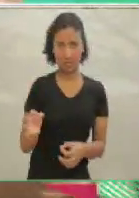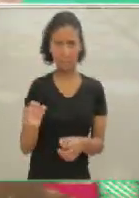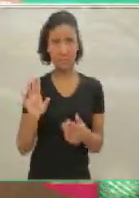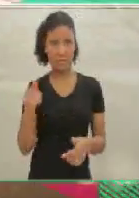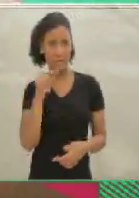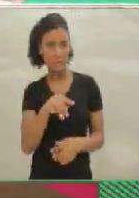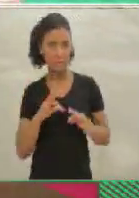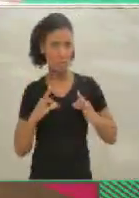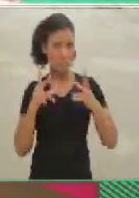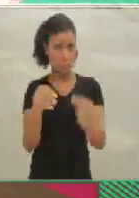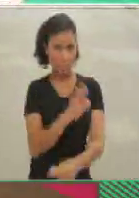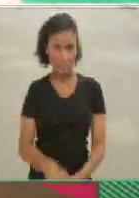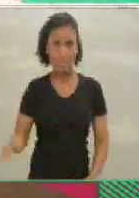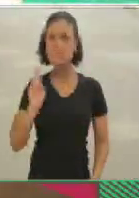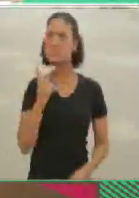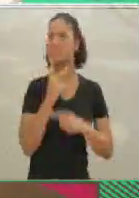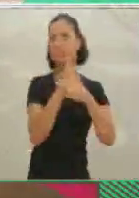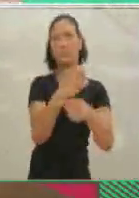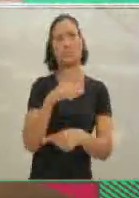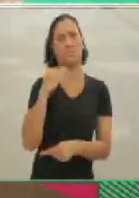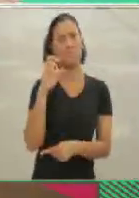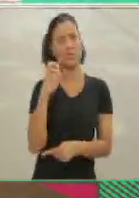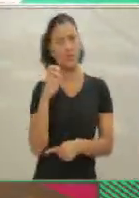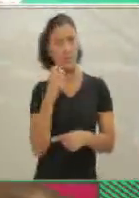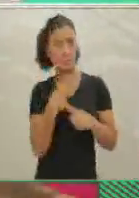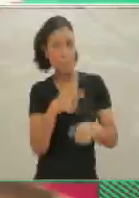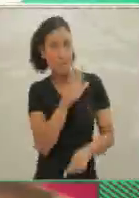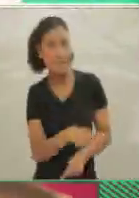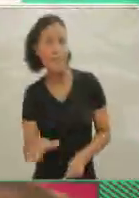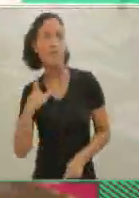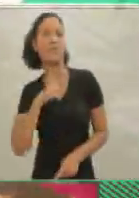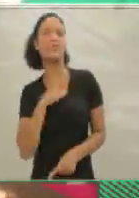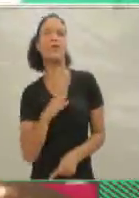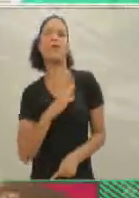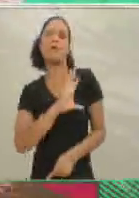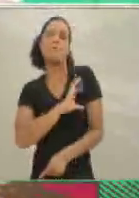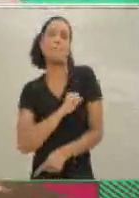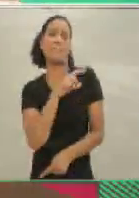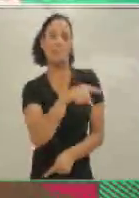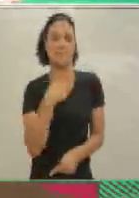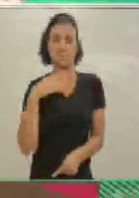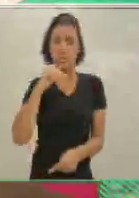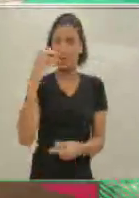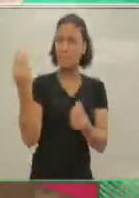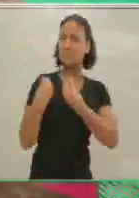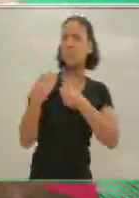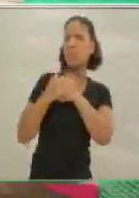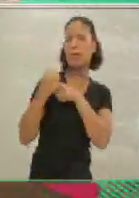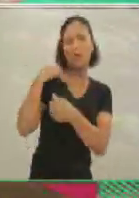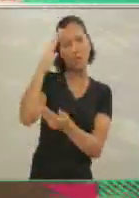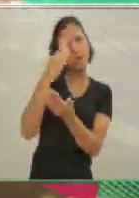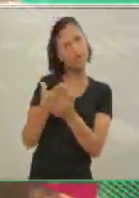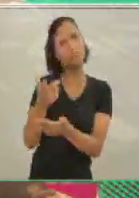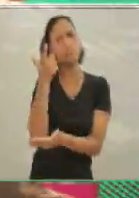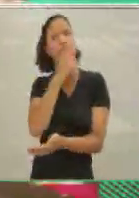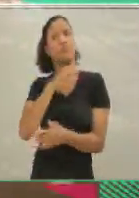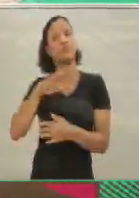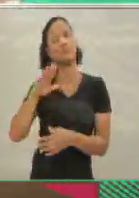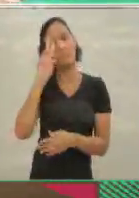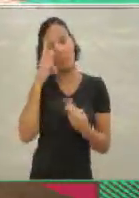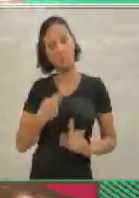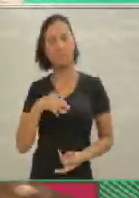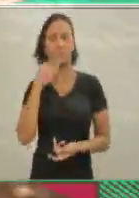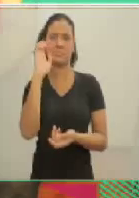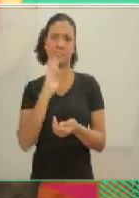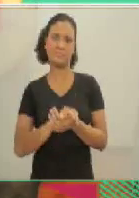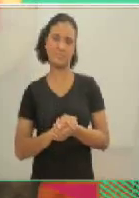helpdesk, é a mãe, né? Eu acho que é isso aí que toda criança busca, né? E a criança, eu acho que tem que ser amada, sabe? Minha mãe me deu muito amor,